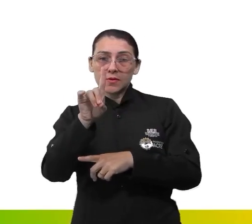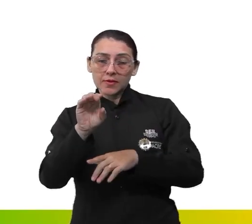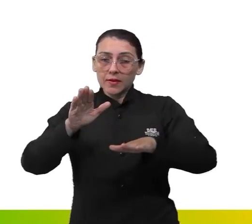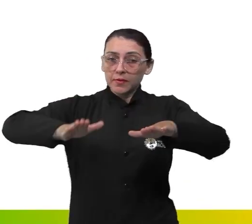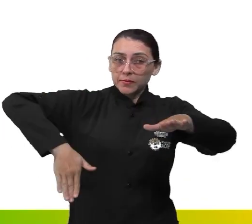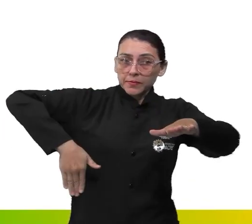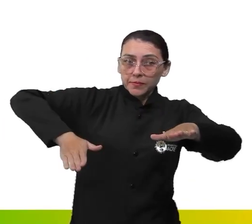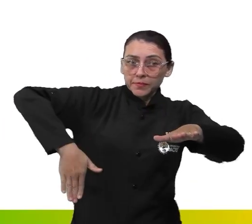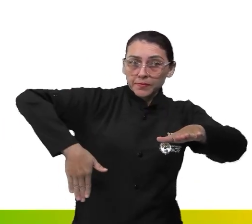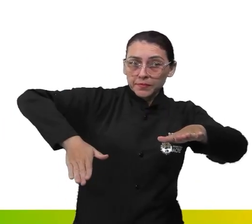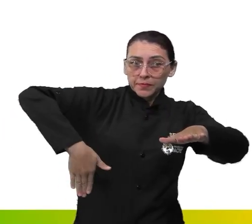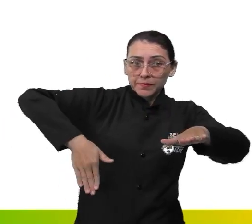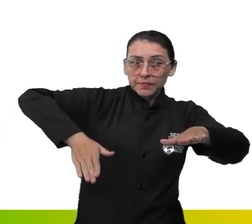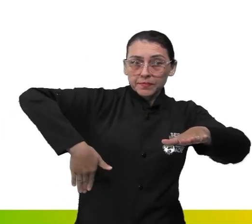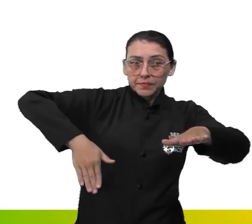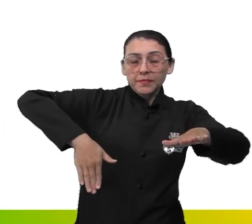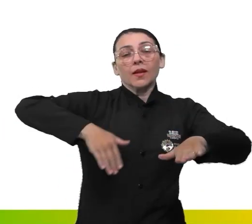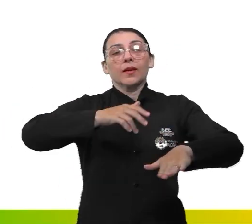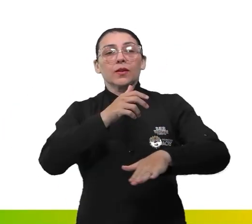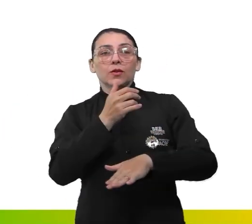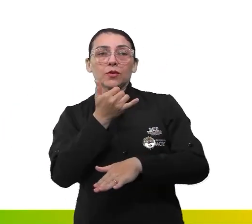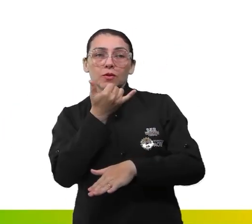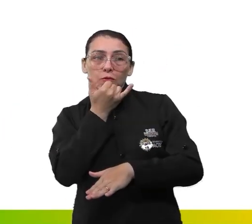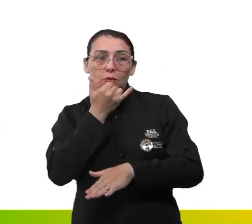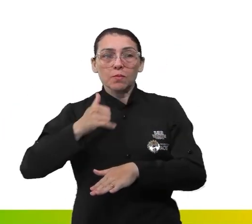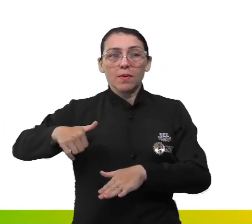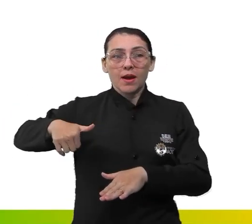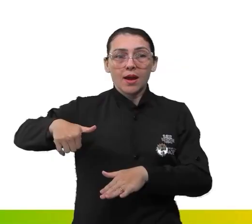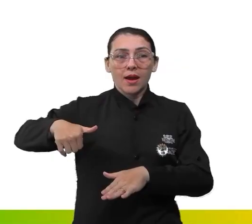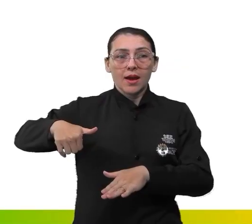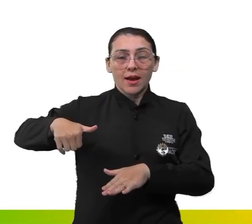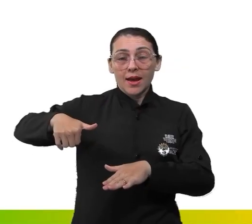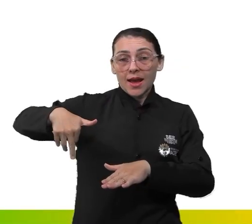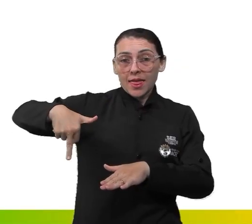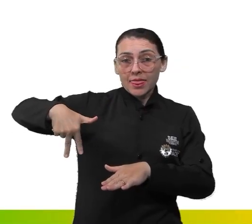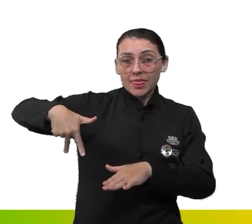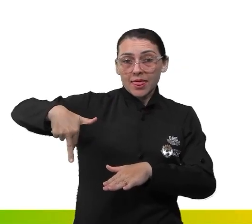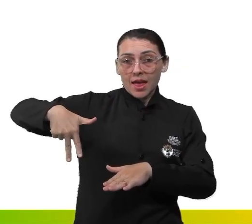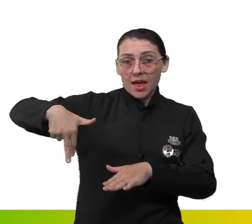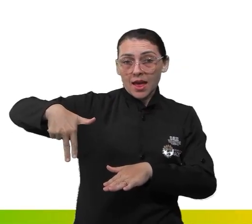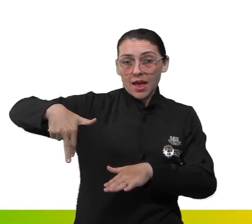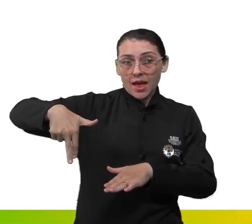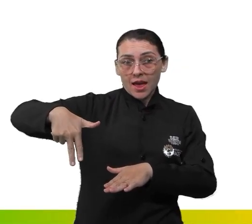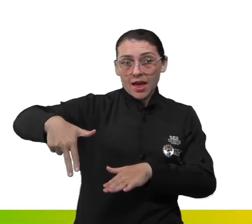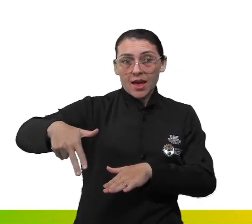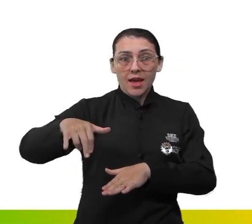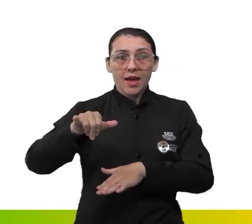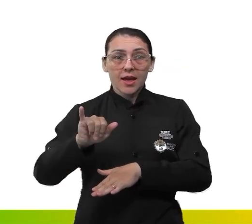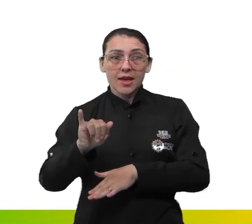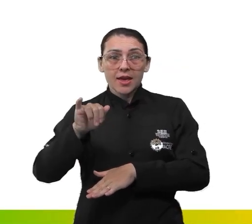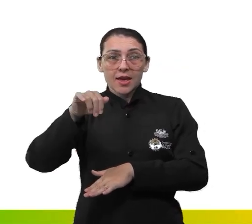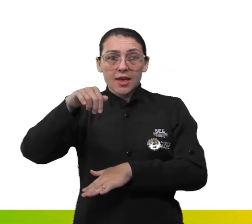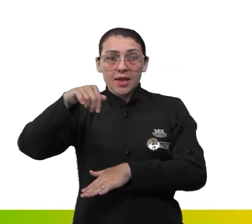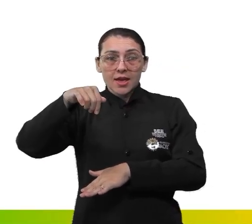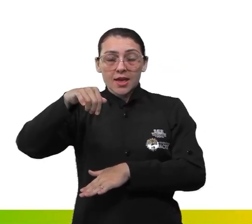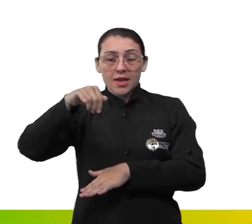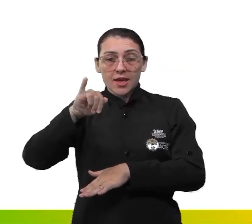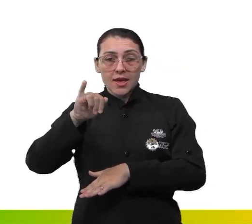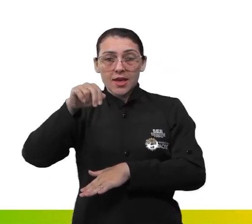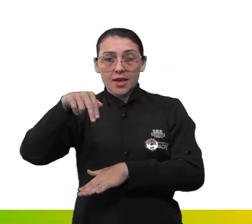ride, que significa andar. Nós vamos colocar o ing e